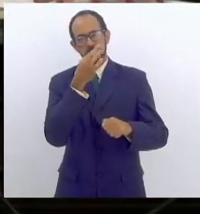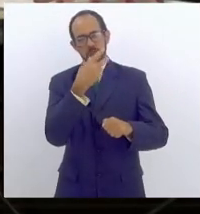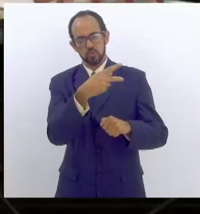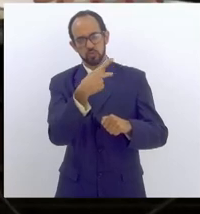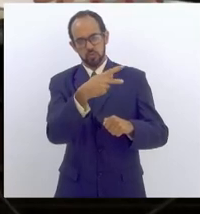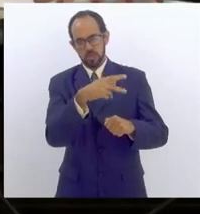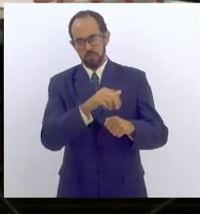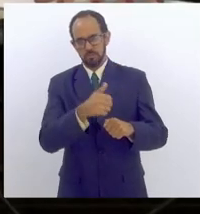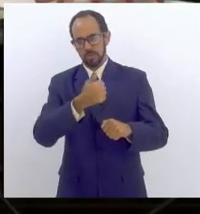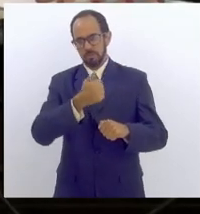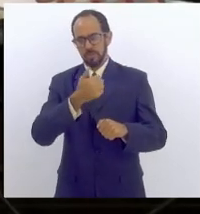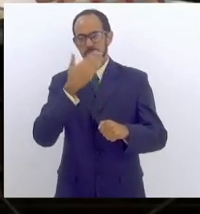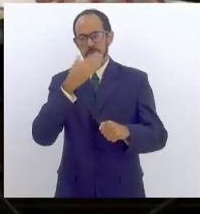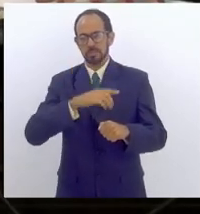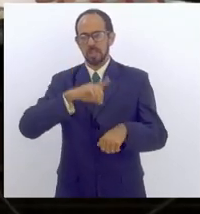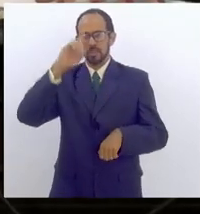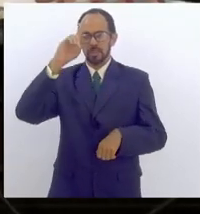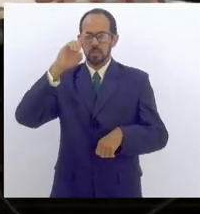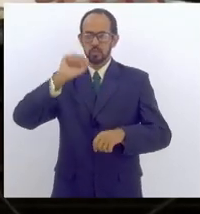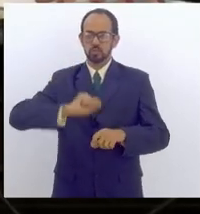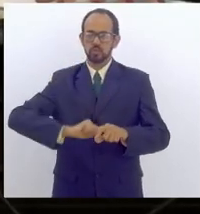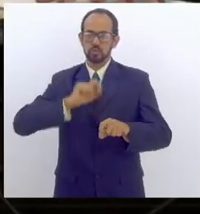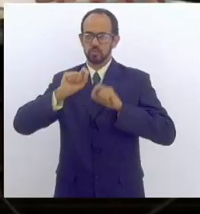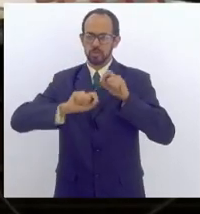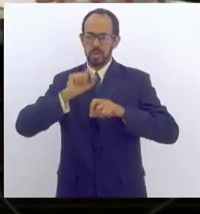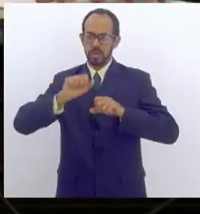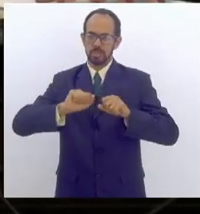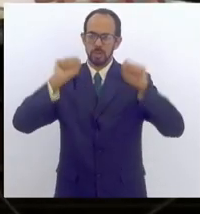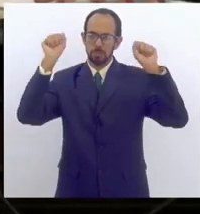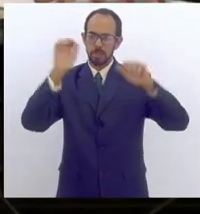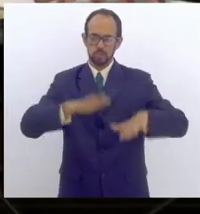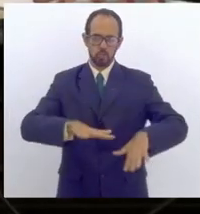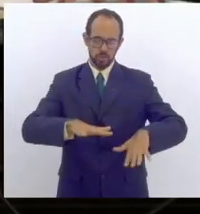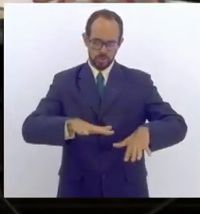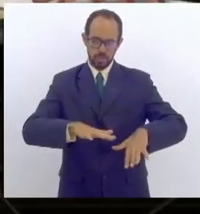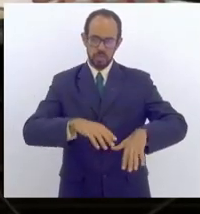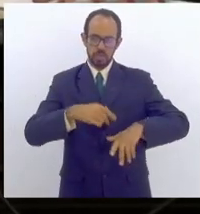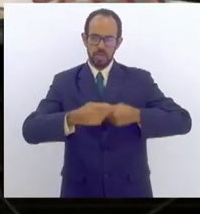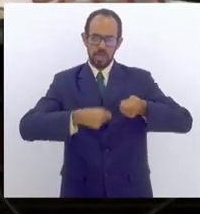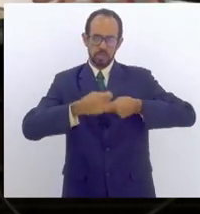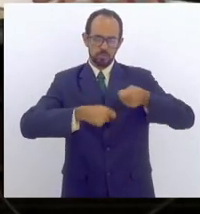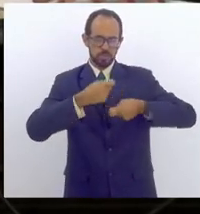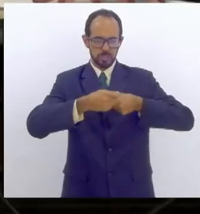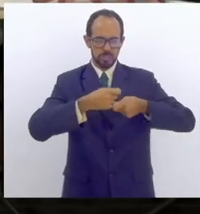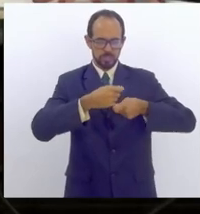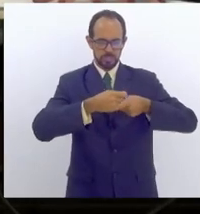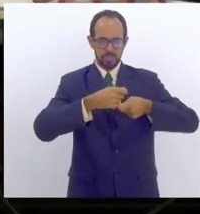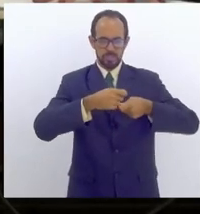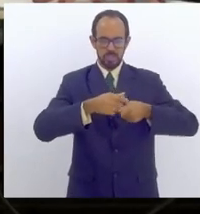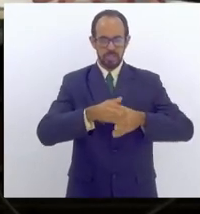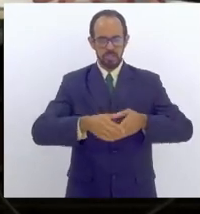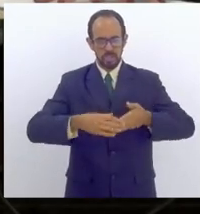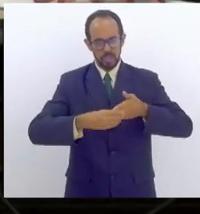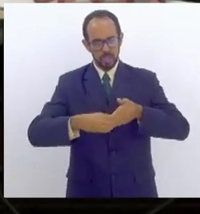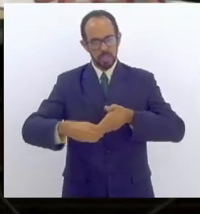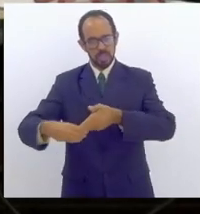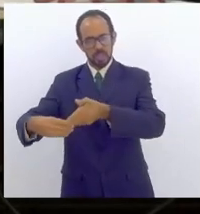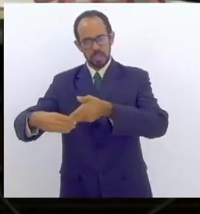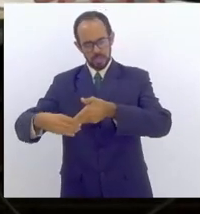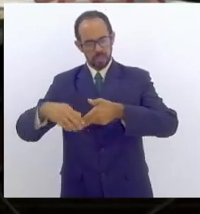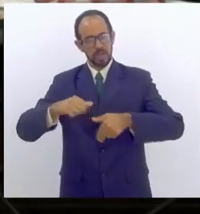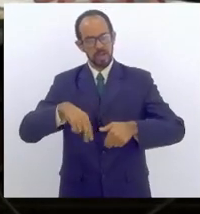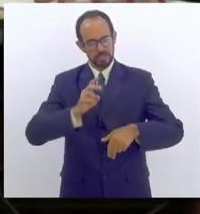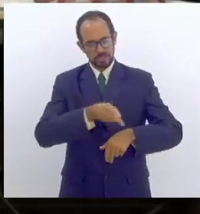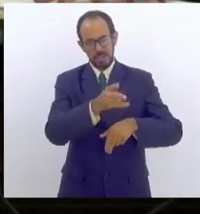eu peço a Deus que te abençoe muito, te dirija, te guie e terá sempre as minhas orações e os